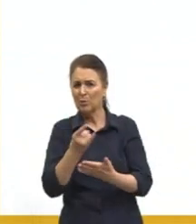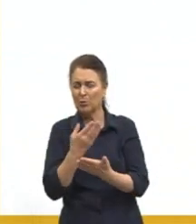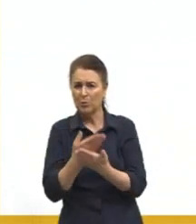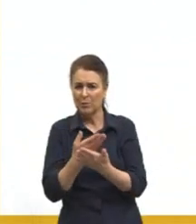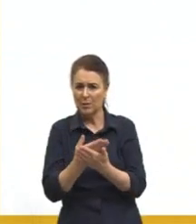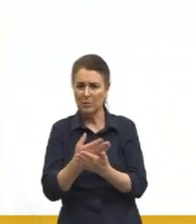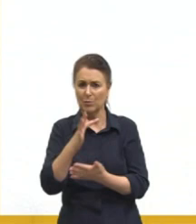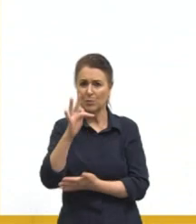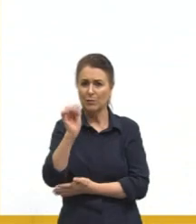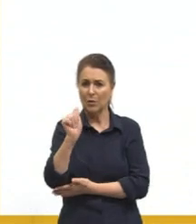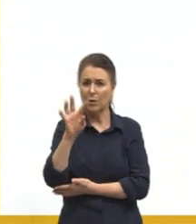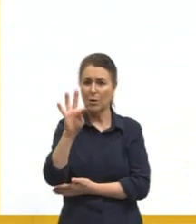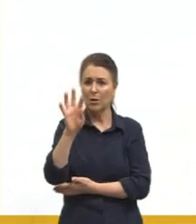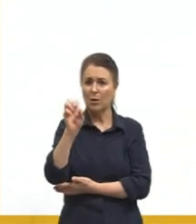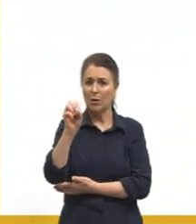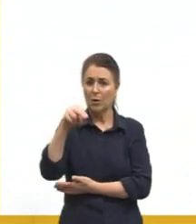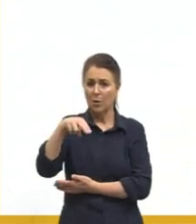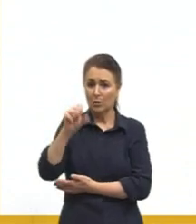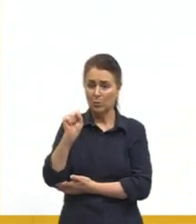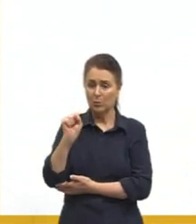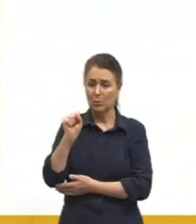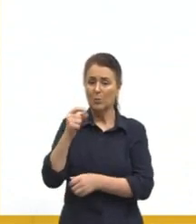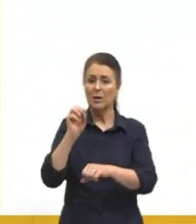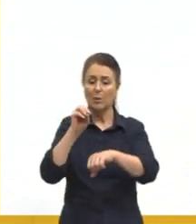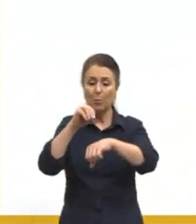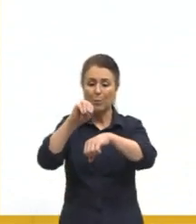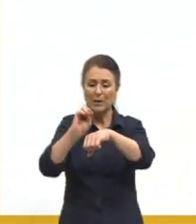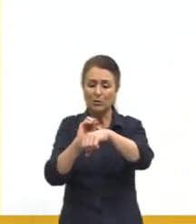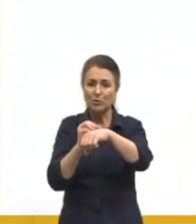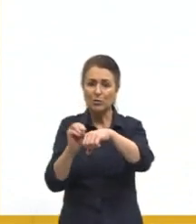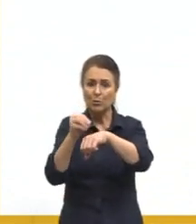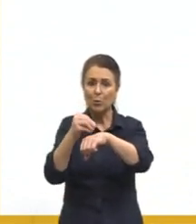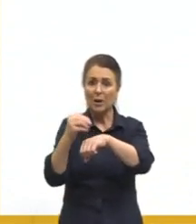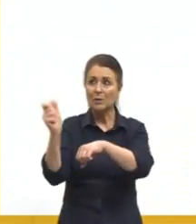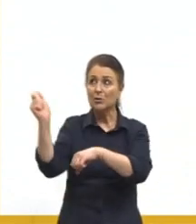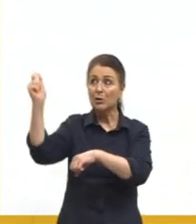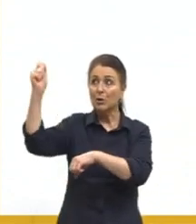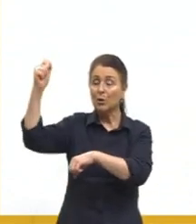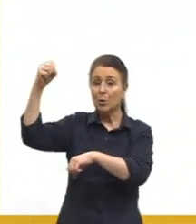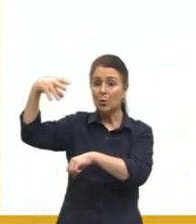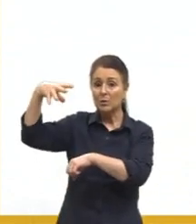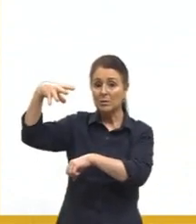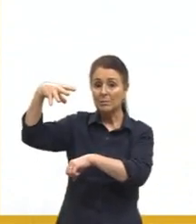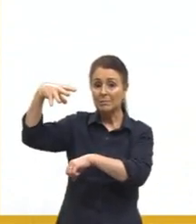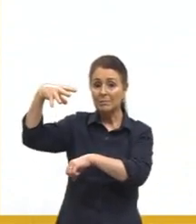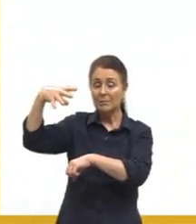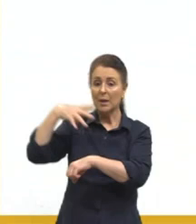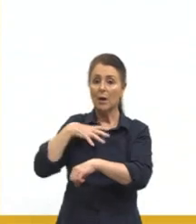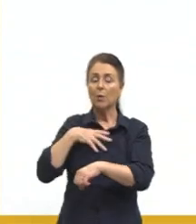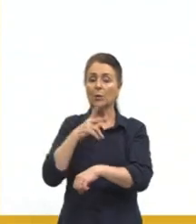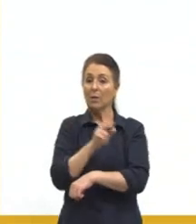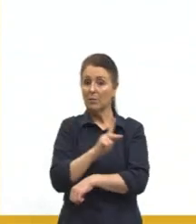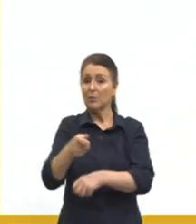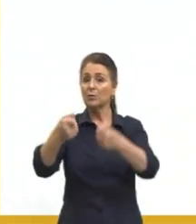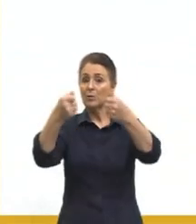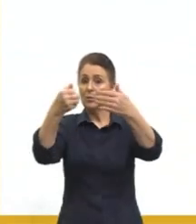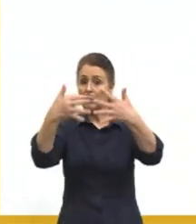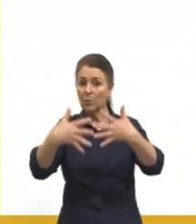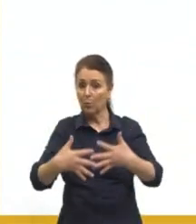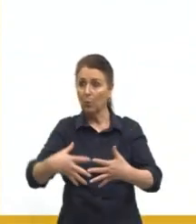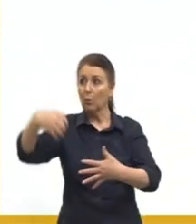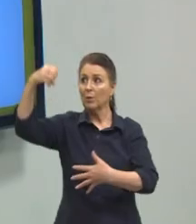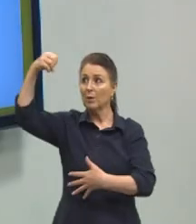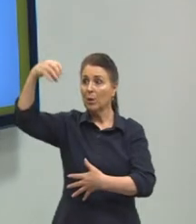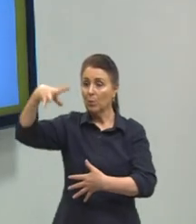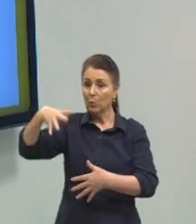os fótons são partículas de luz né a gente já falou também quando apresentei a natureza da luz né Eu falei que tinha a luz ela pode ser